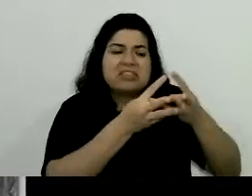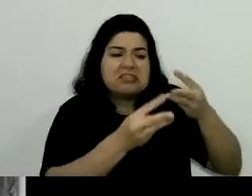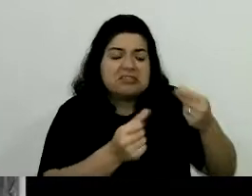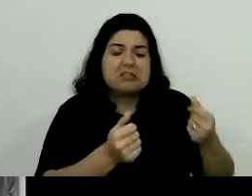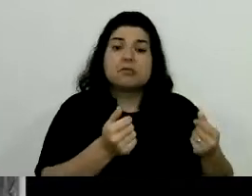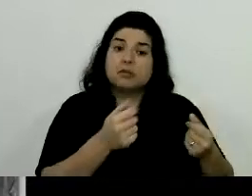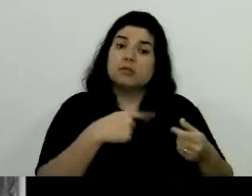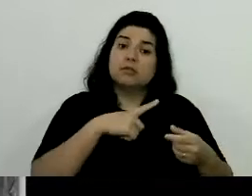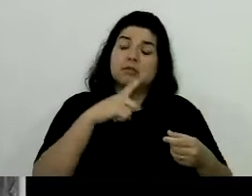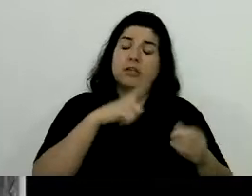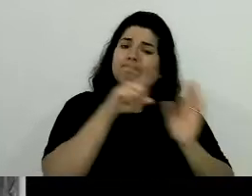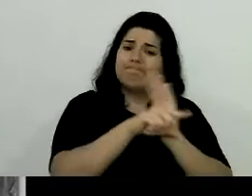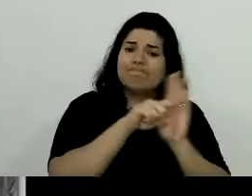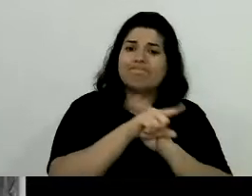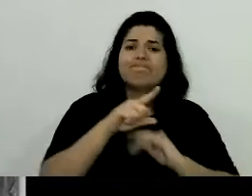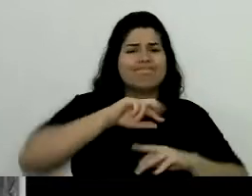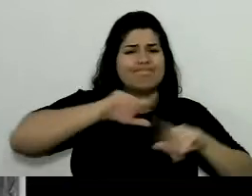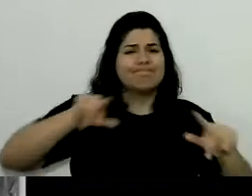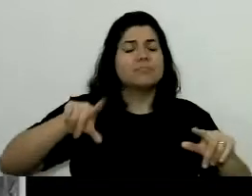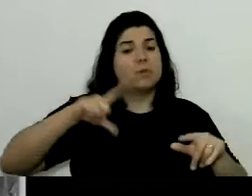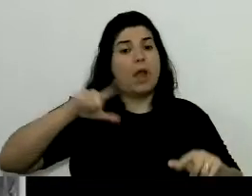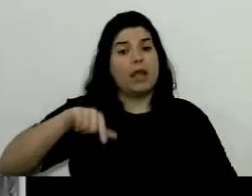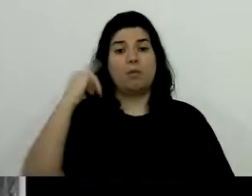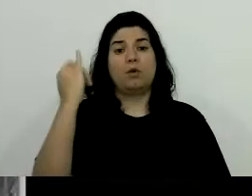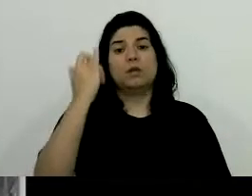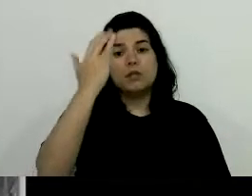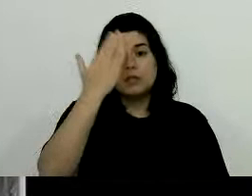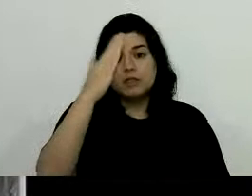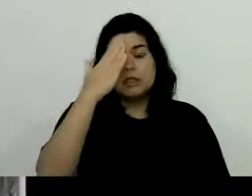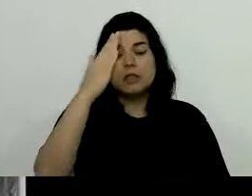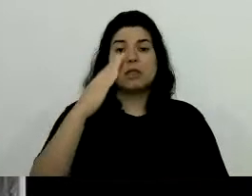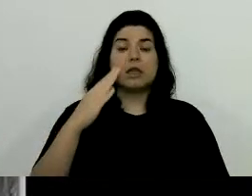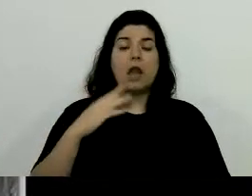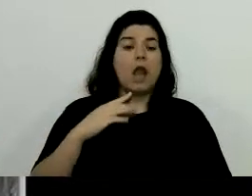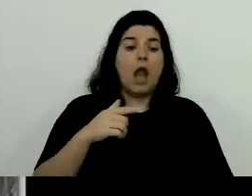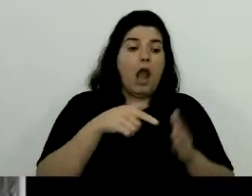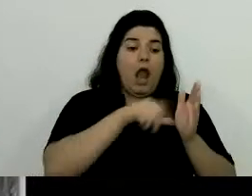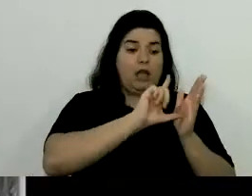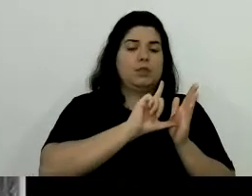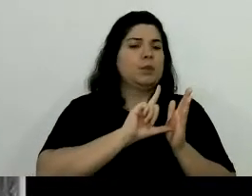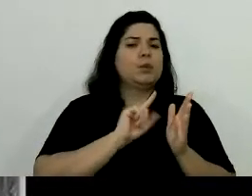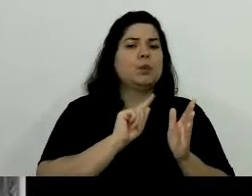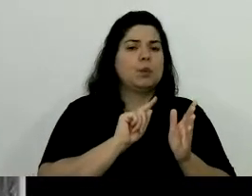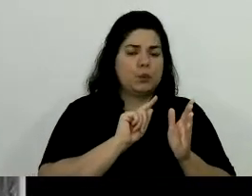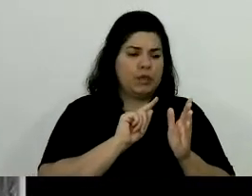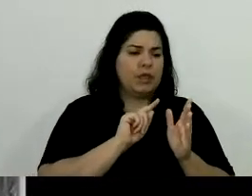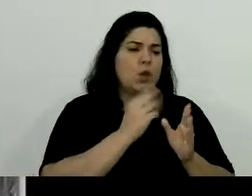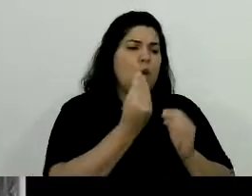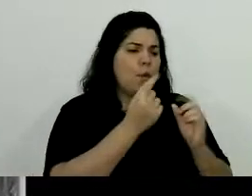de contextualização importantíssima para a gente entender esse momento anterior do produtor, né?